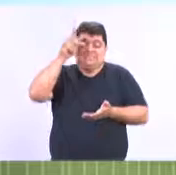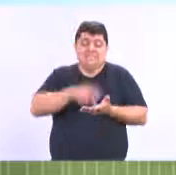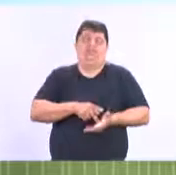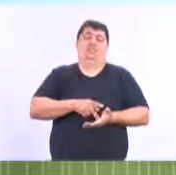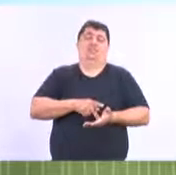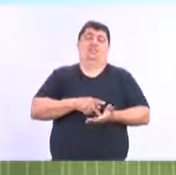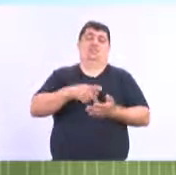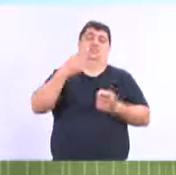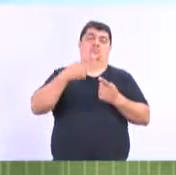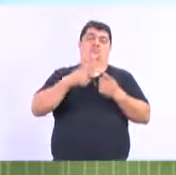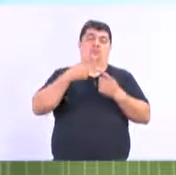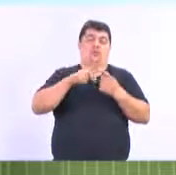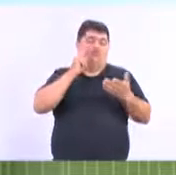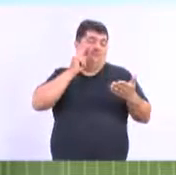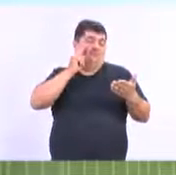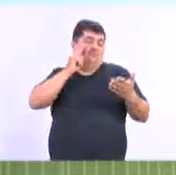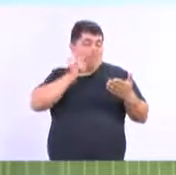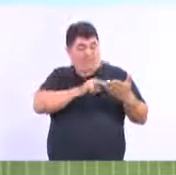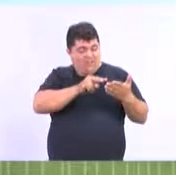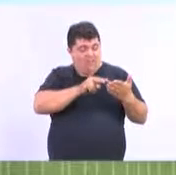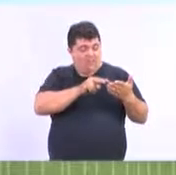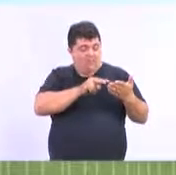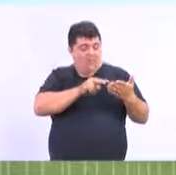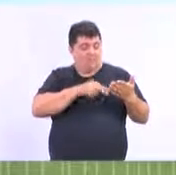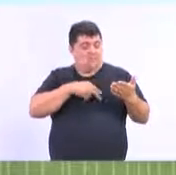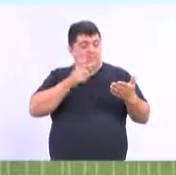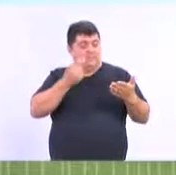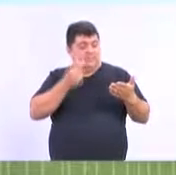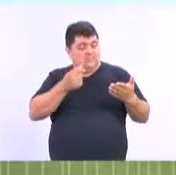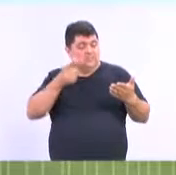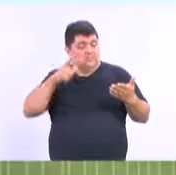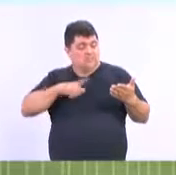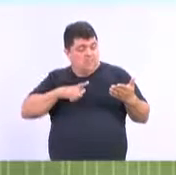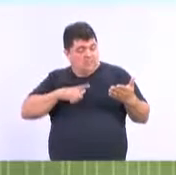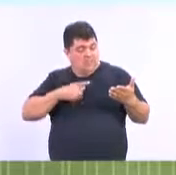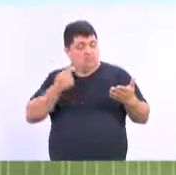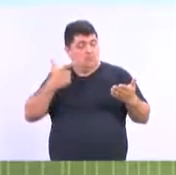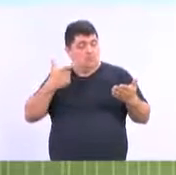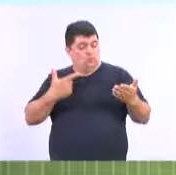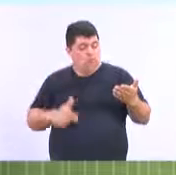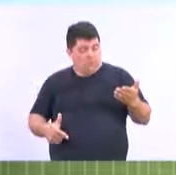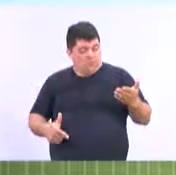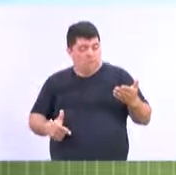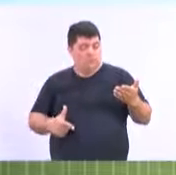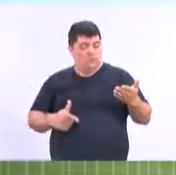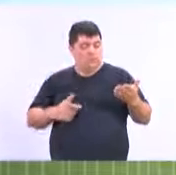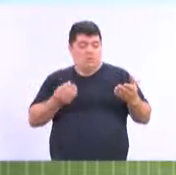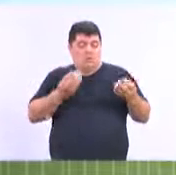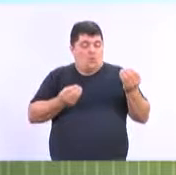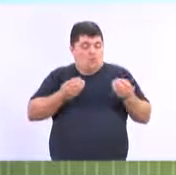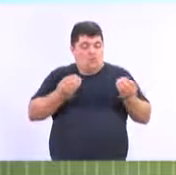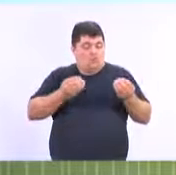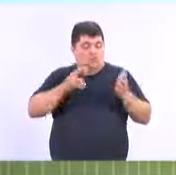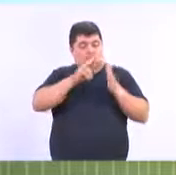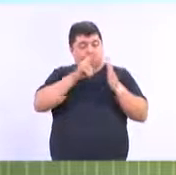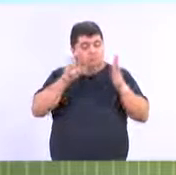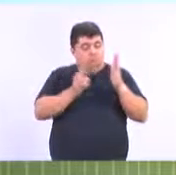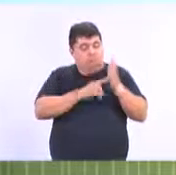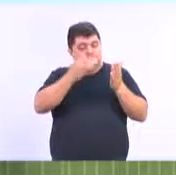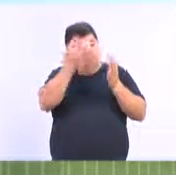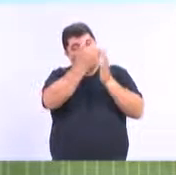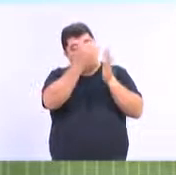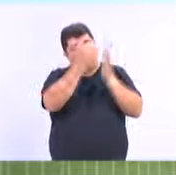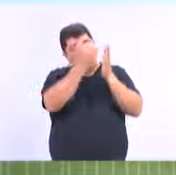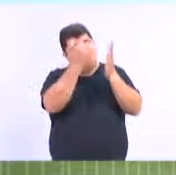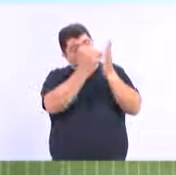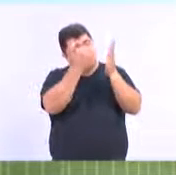ativo circulante está menor que o meu passivo circulante. Para que isso não influencie, de eu não conseguir honrar com os meus compromissos, eu vou